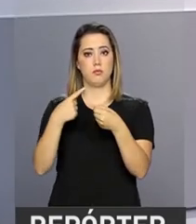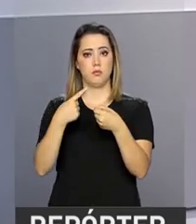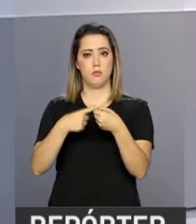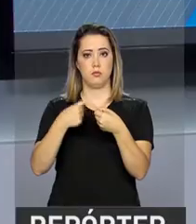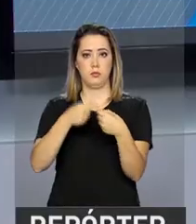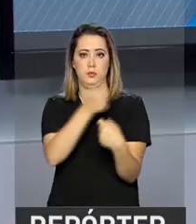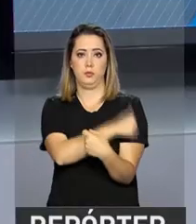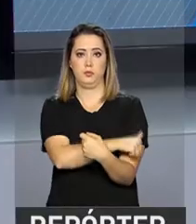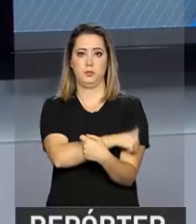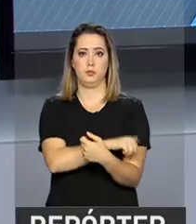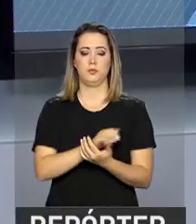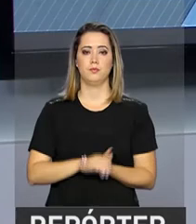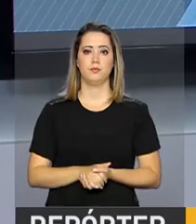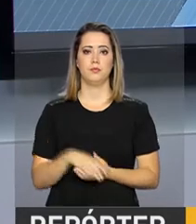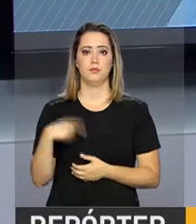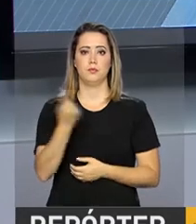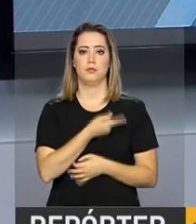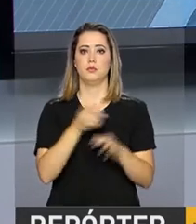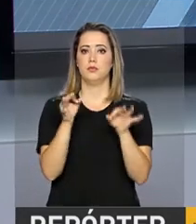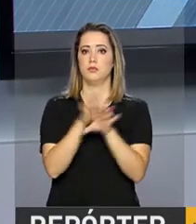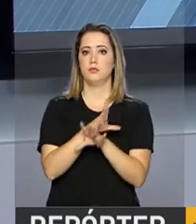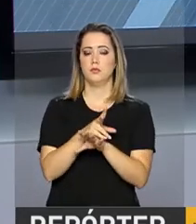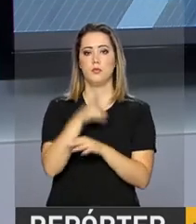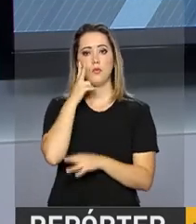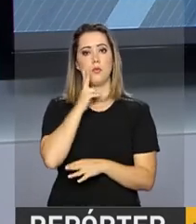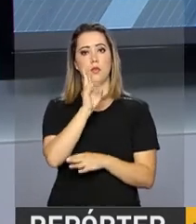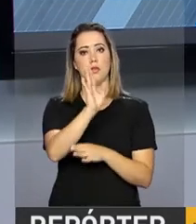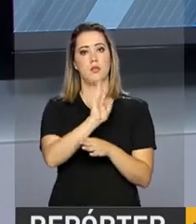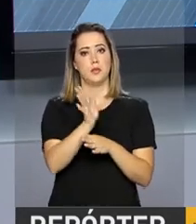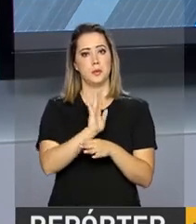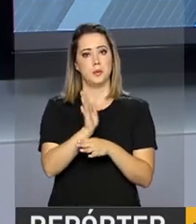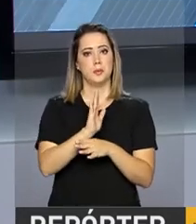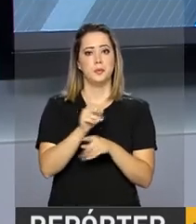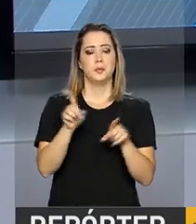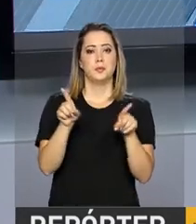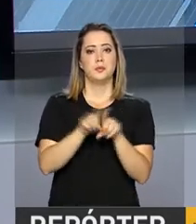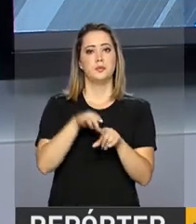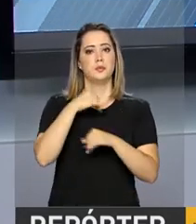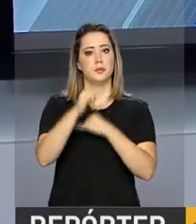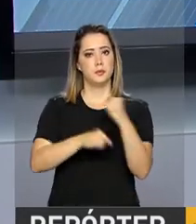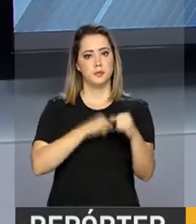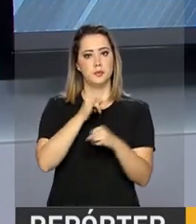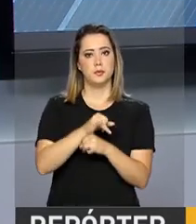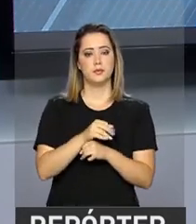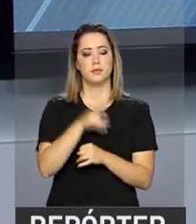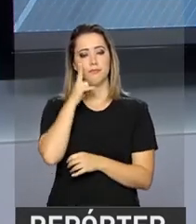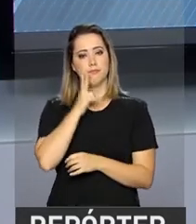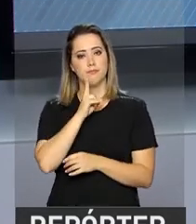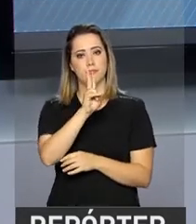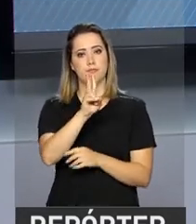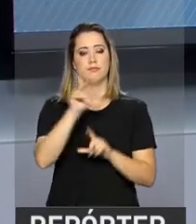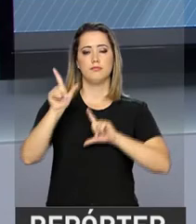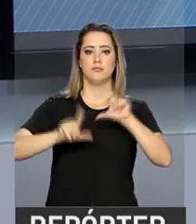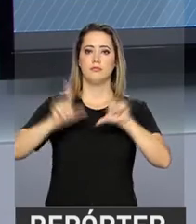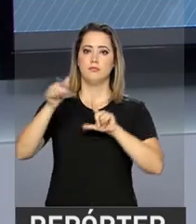metropolitana. Nós ficamos por aqui. Acompanhe a nossa programação também pela internet. E